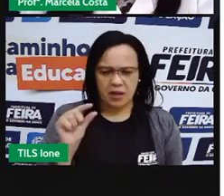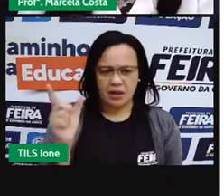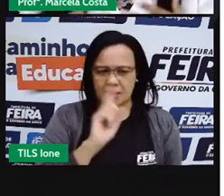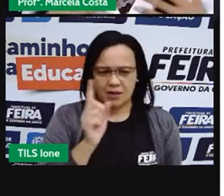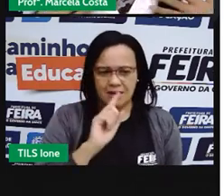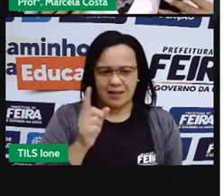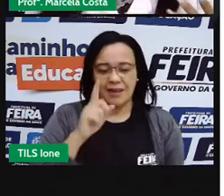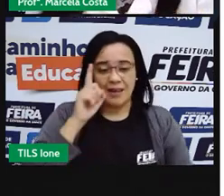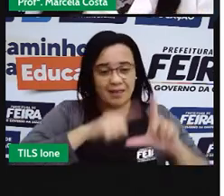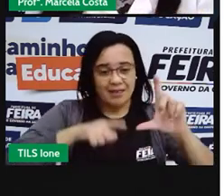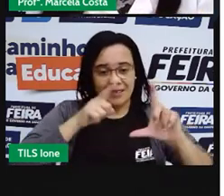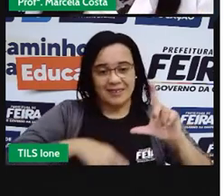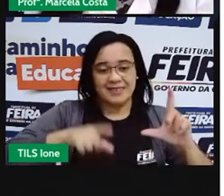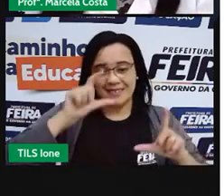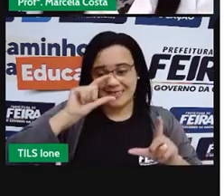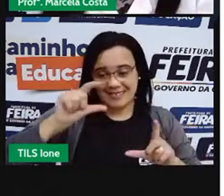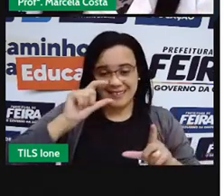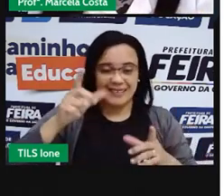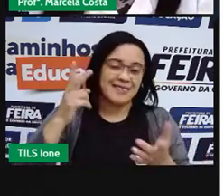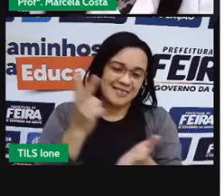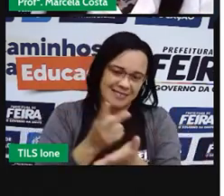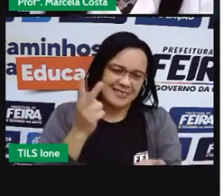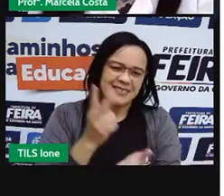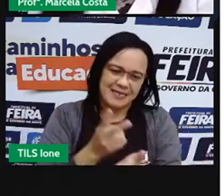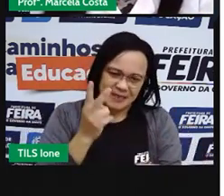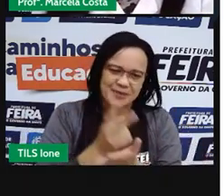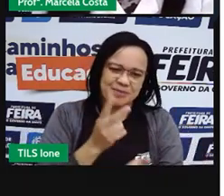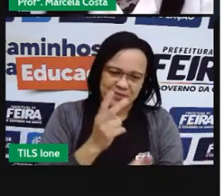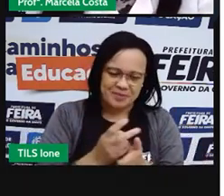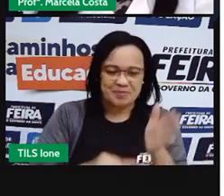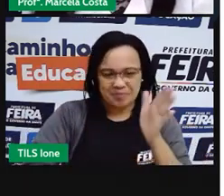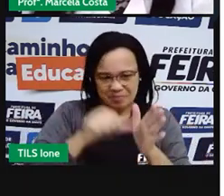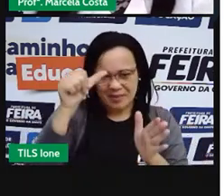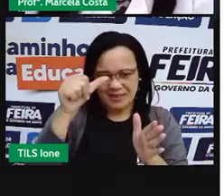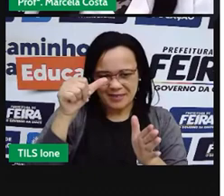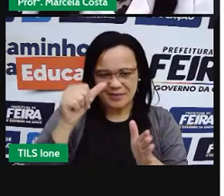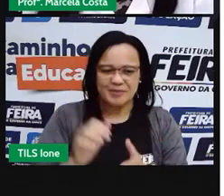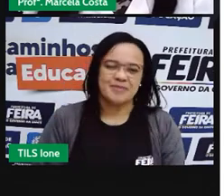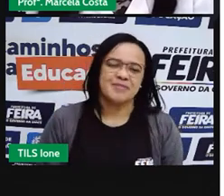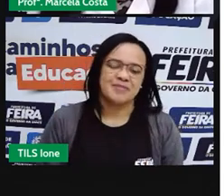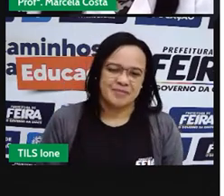maiúscula, se você já escreve usando